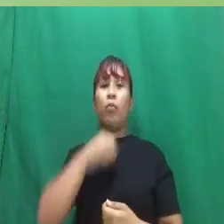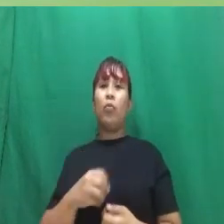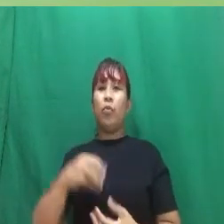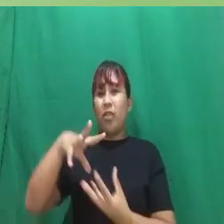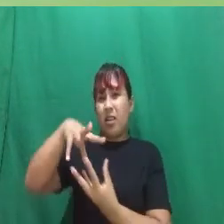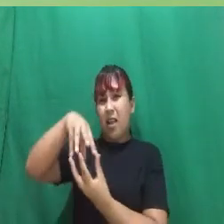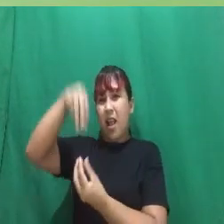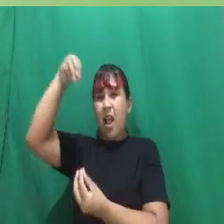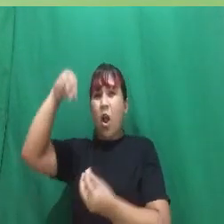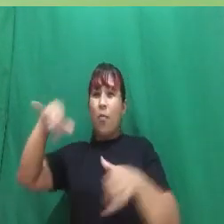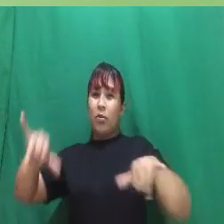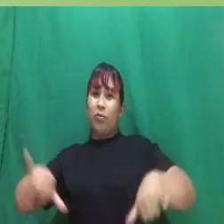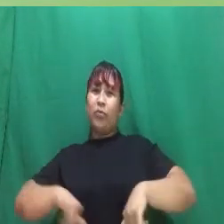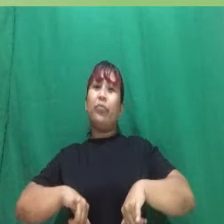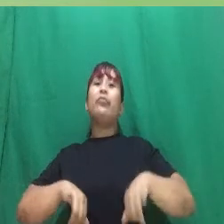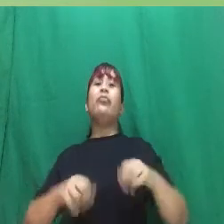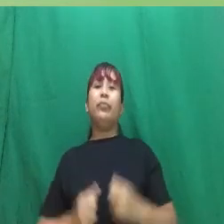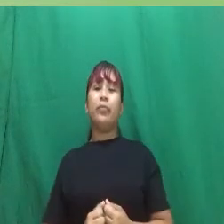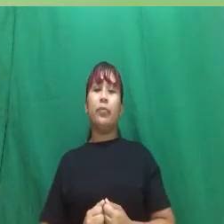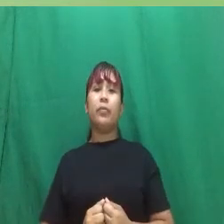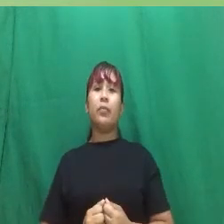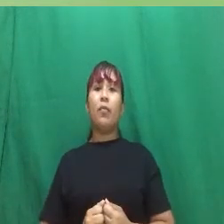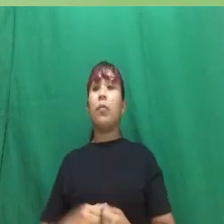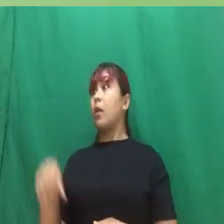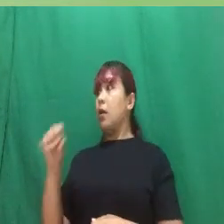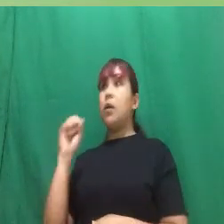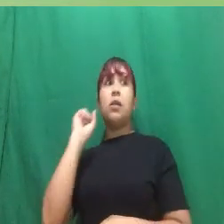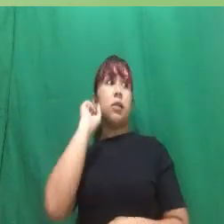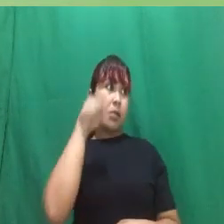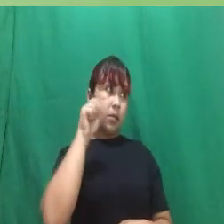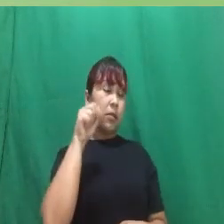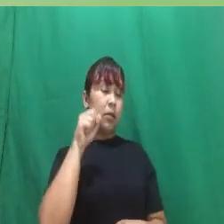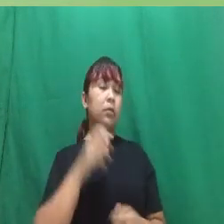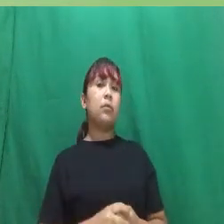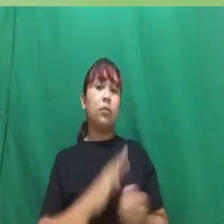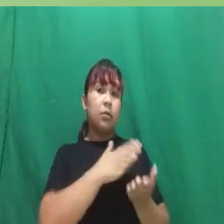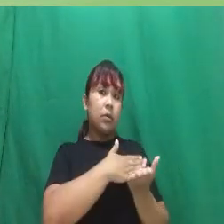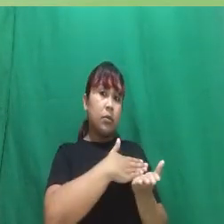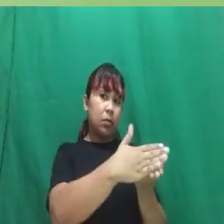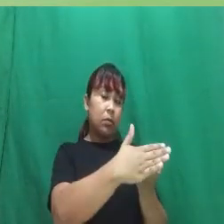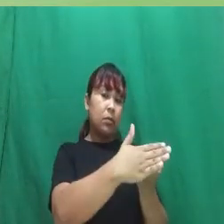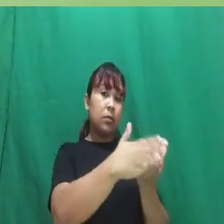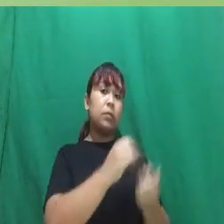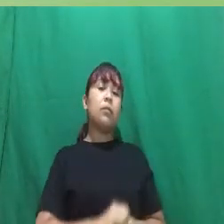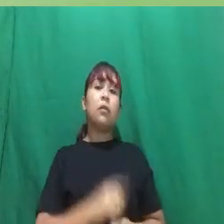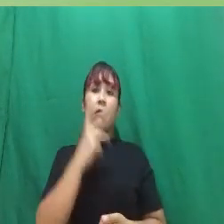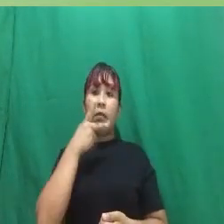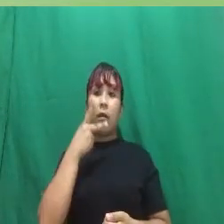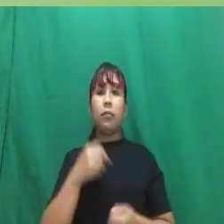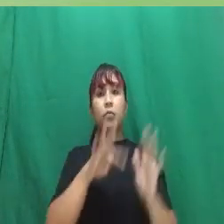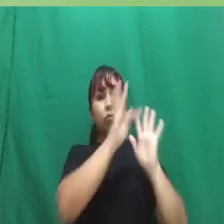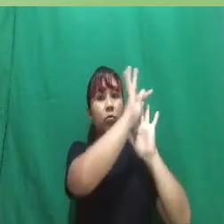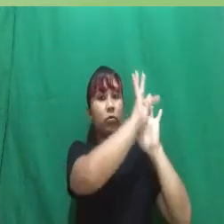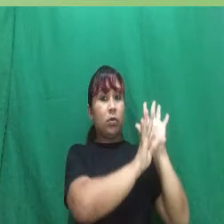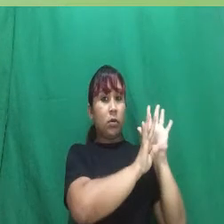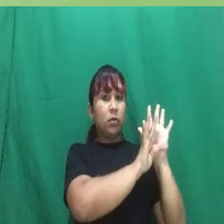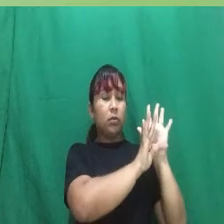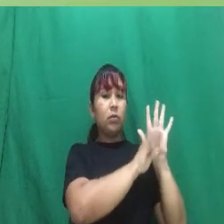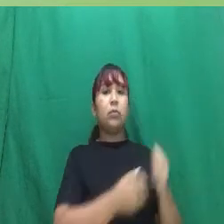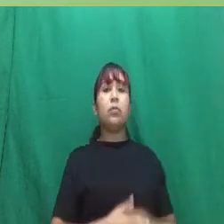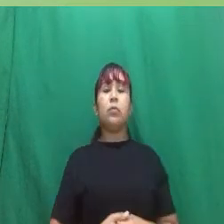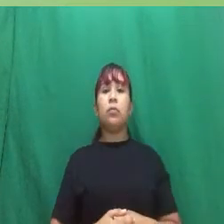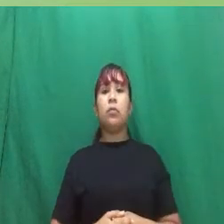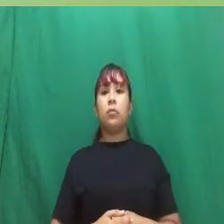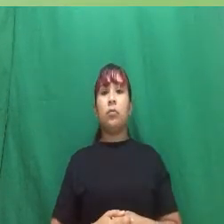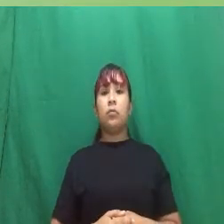lembra do George Floyd. O Frei Beto coloca assim numa parte, num trecho desse artigo que ele escreveu: "Não